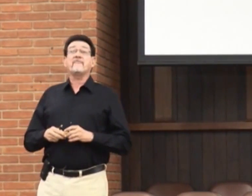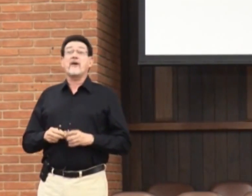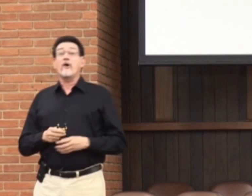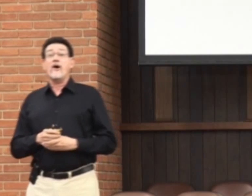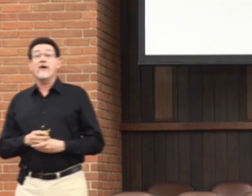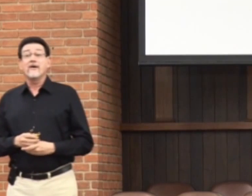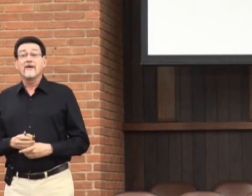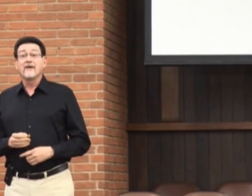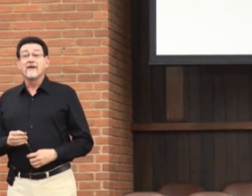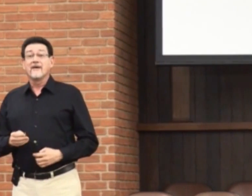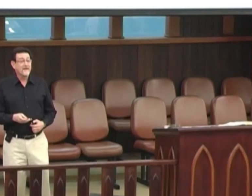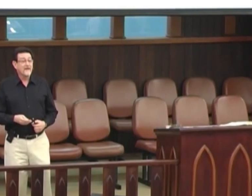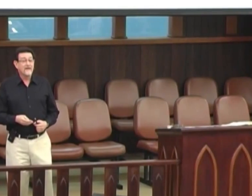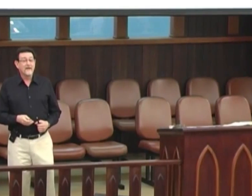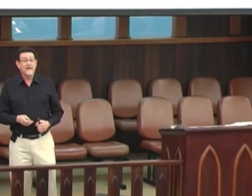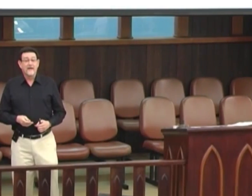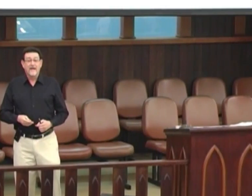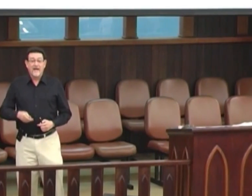Quem falou?